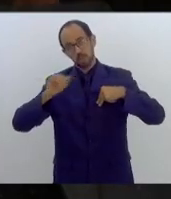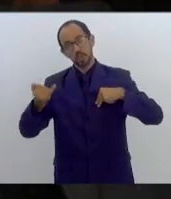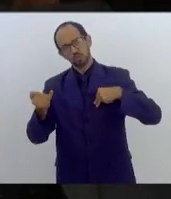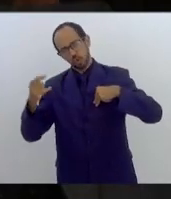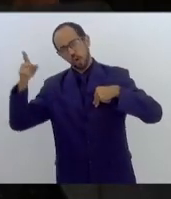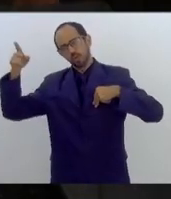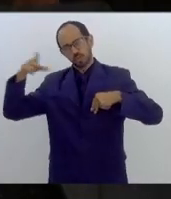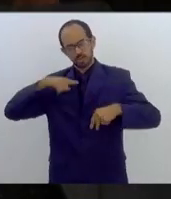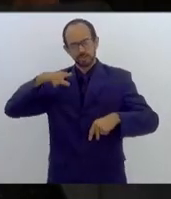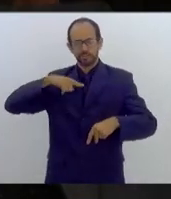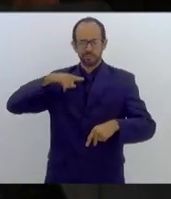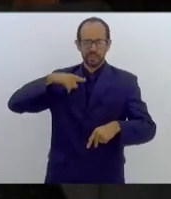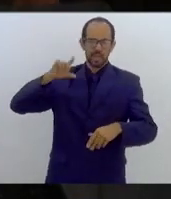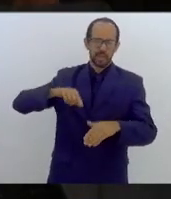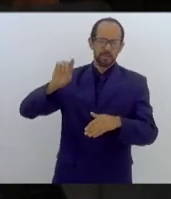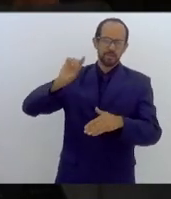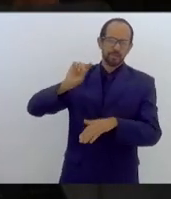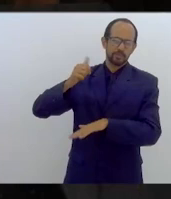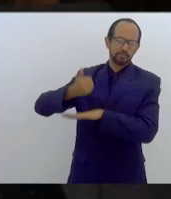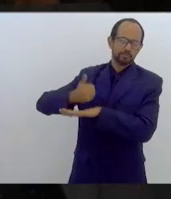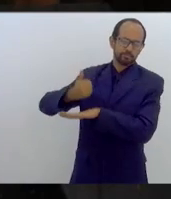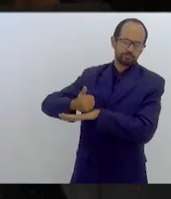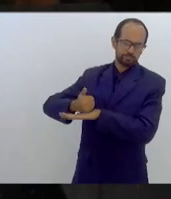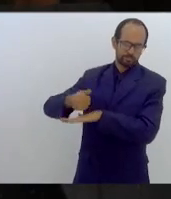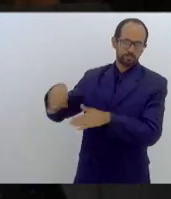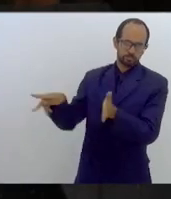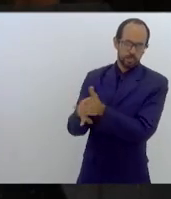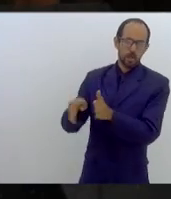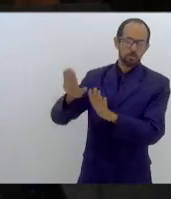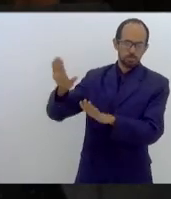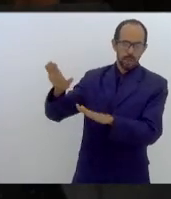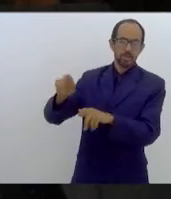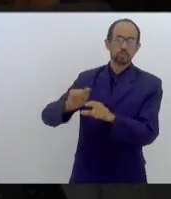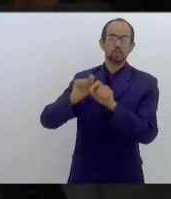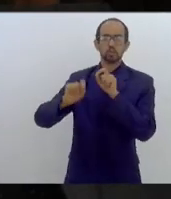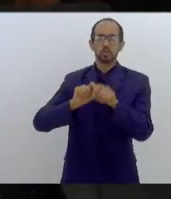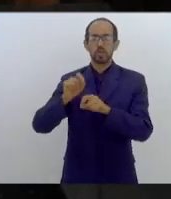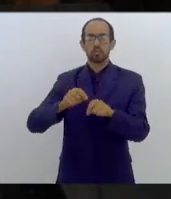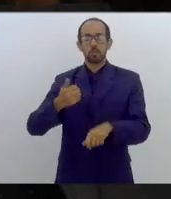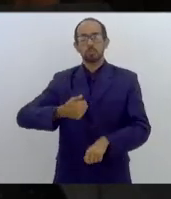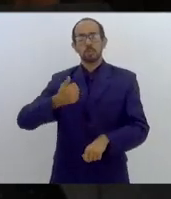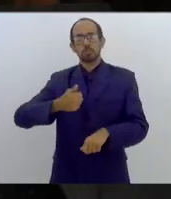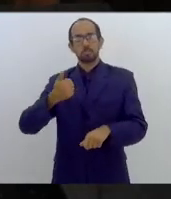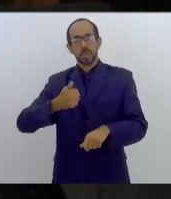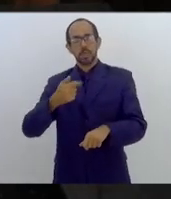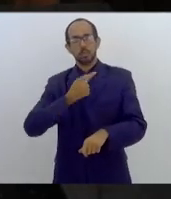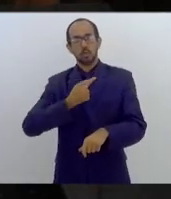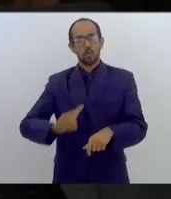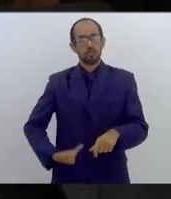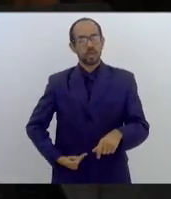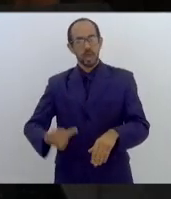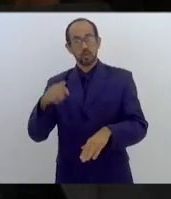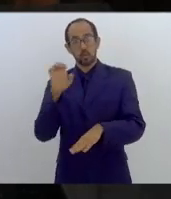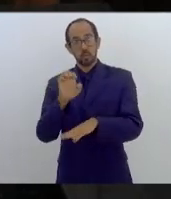a especialidade específica. Mas tanto é que foi o primeiro governador cassado no Estado,